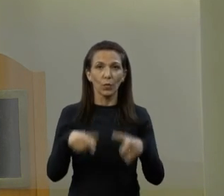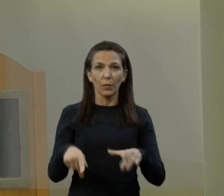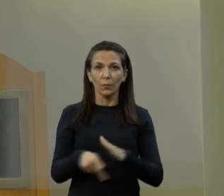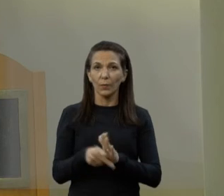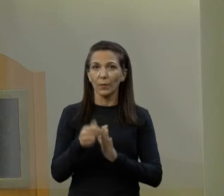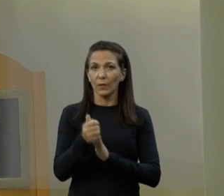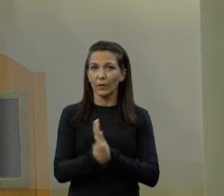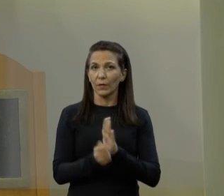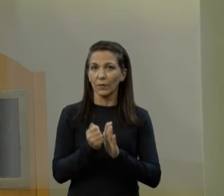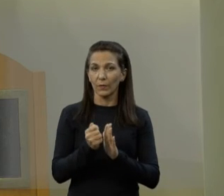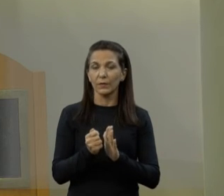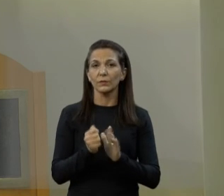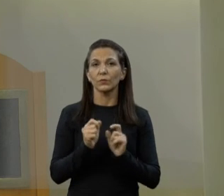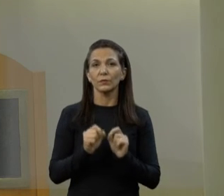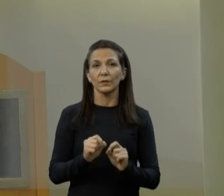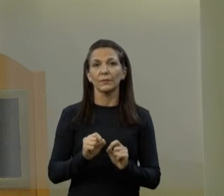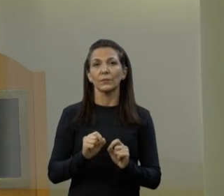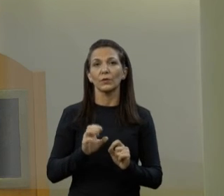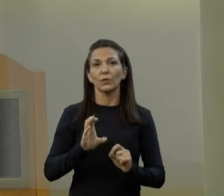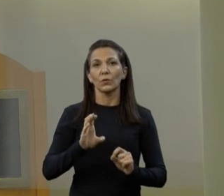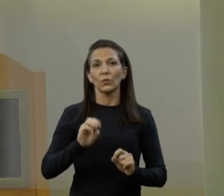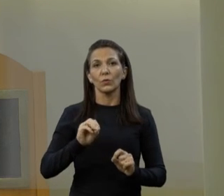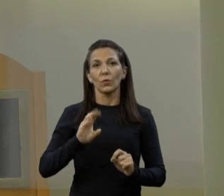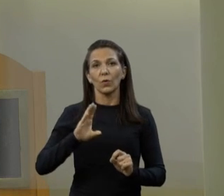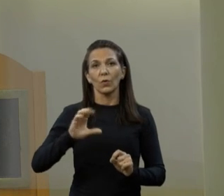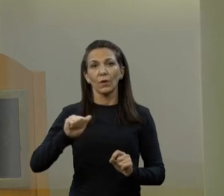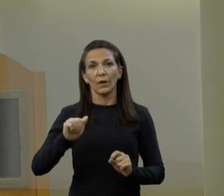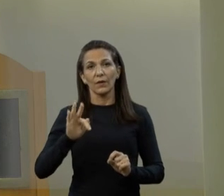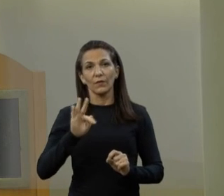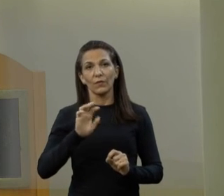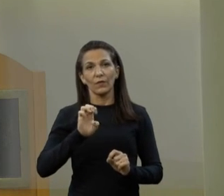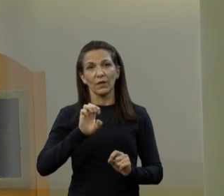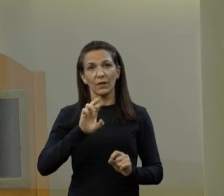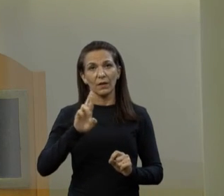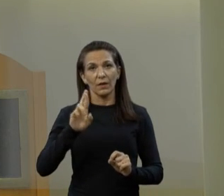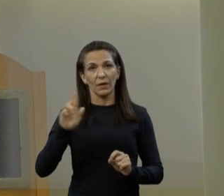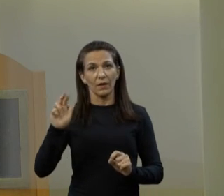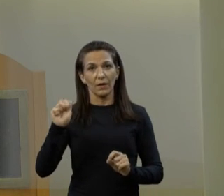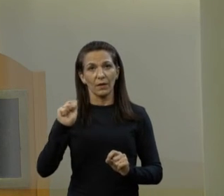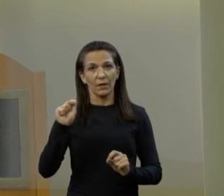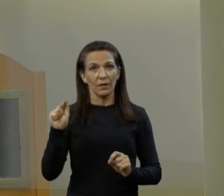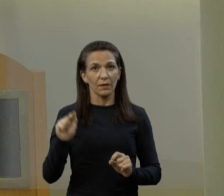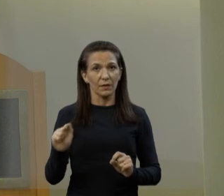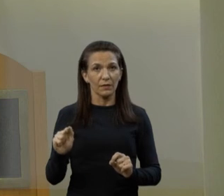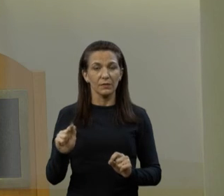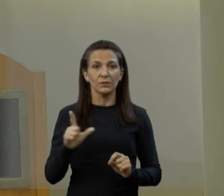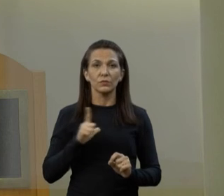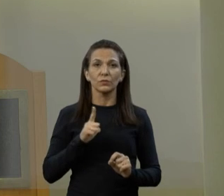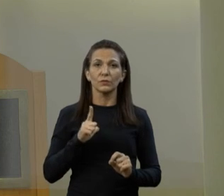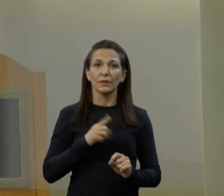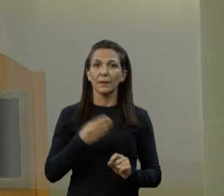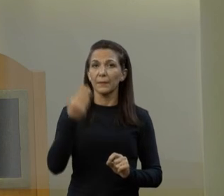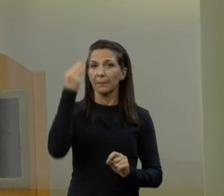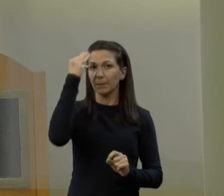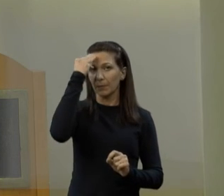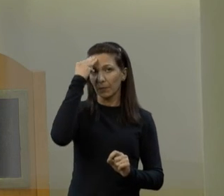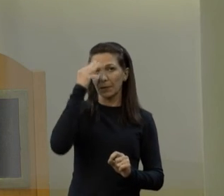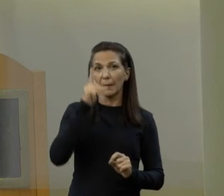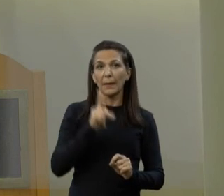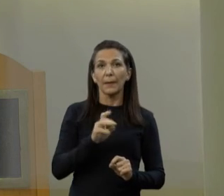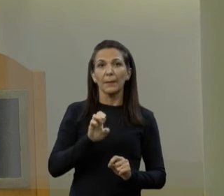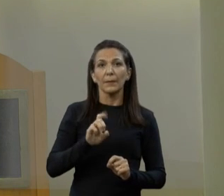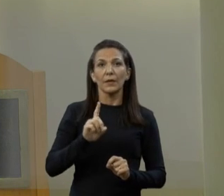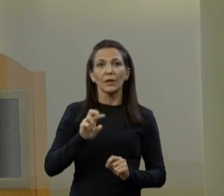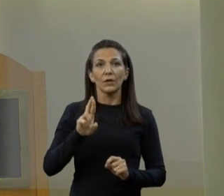fala o Coca Ferraz ele escreve esse artigo em memória do Pedro Paulo zavagli